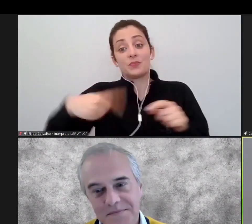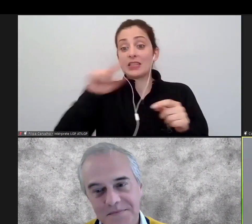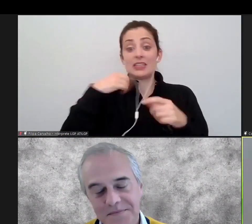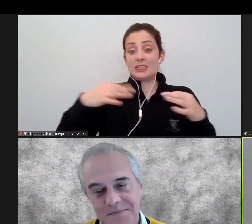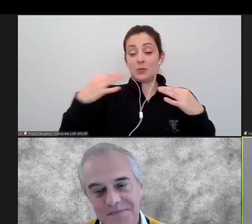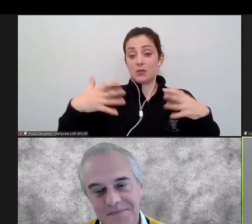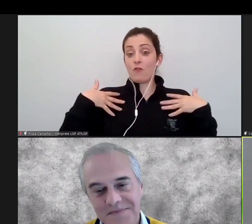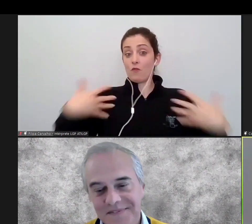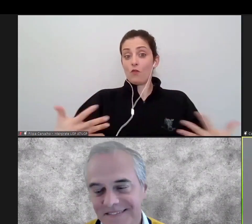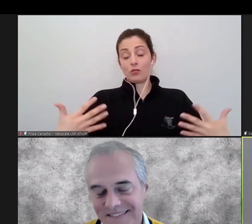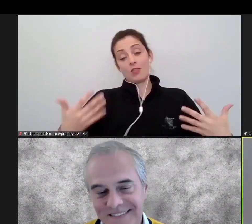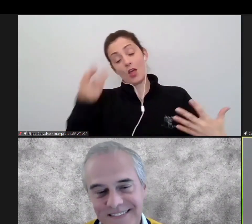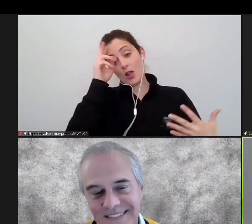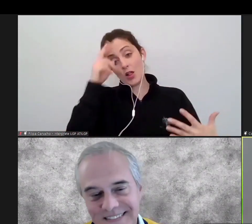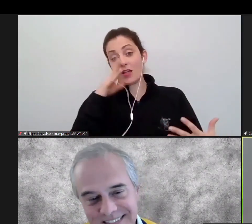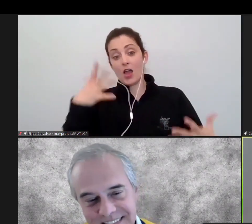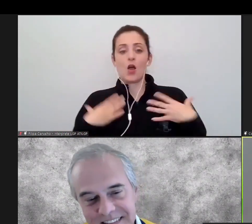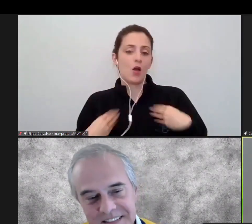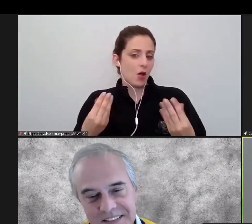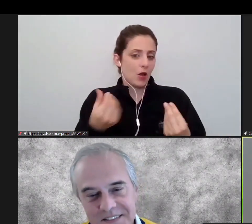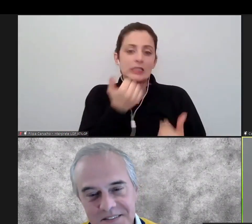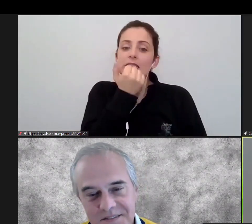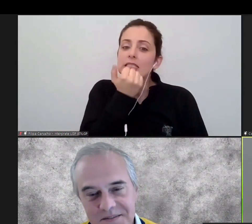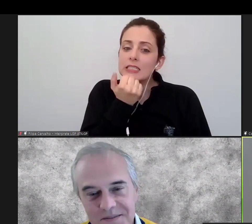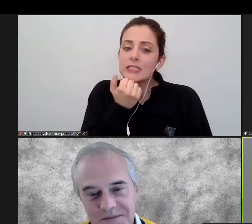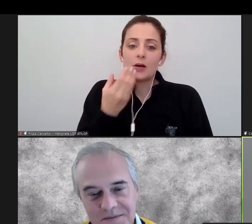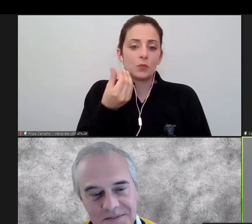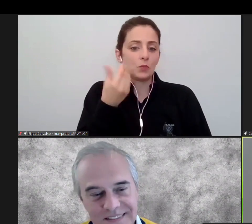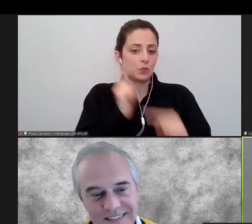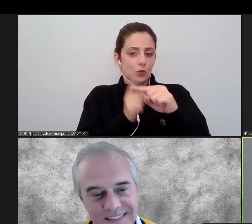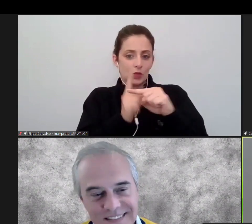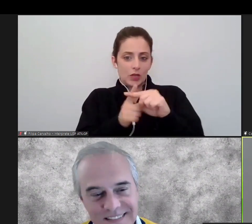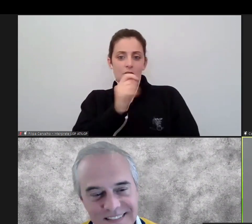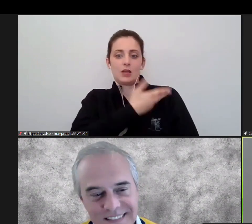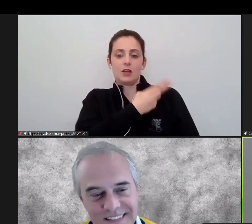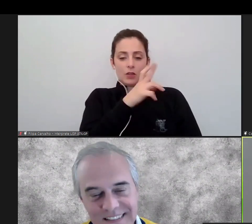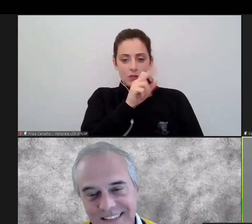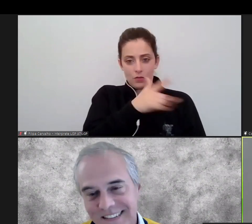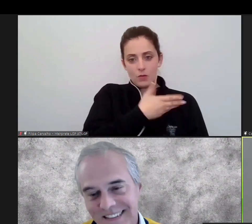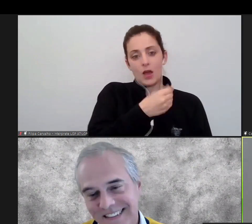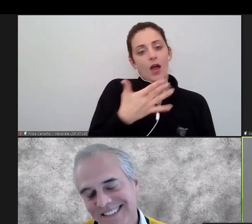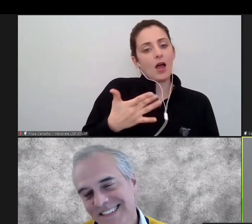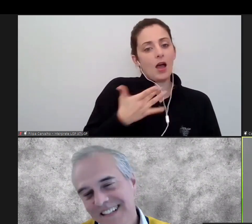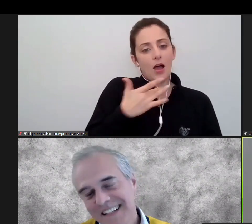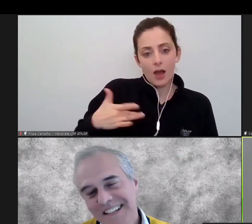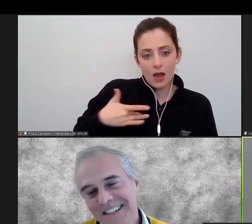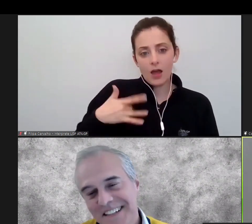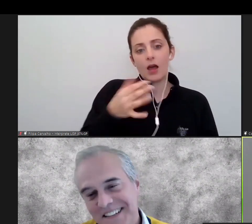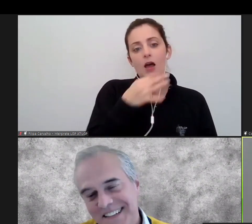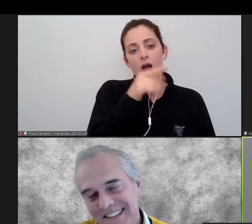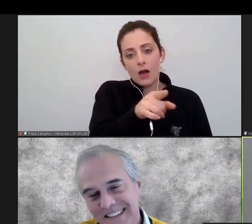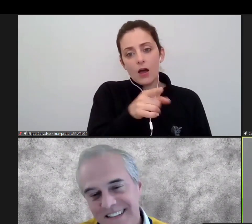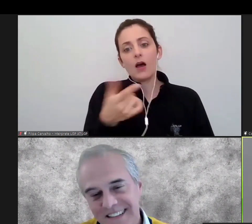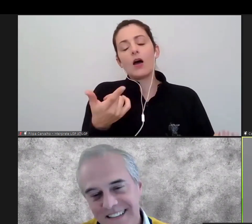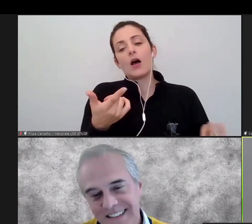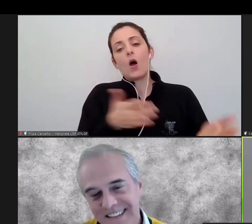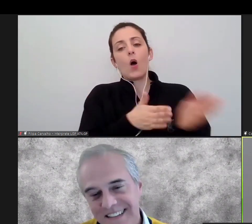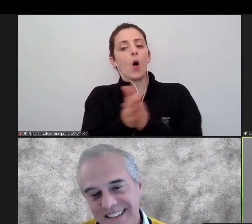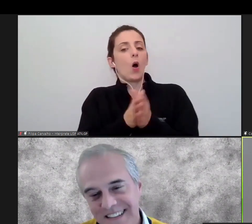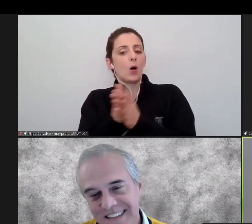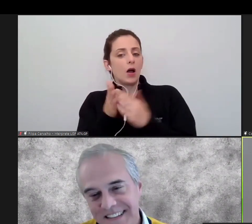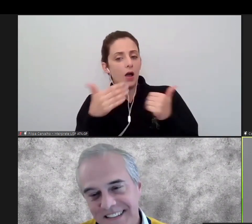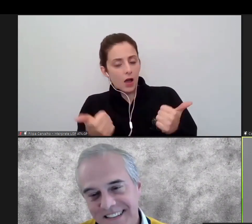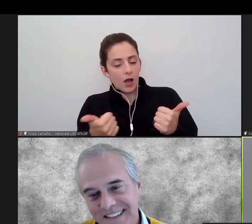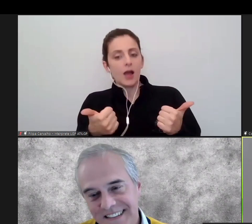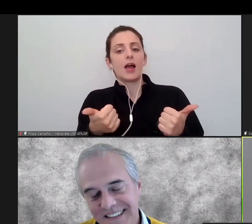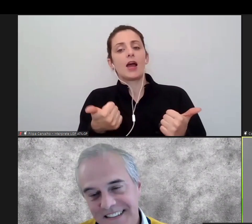foi um prazer, esta conversa foi muito boa, e Eduardo, adorei as suas intervenções, foi mesmo uma oportunidade e um prazer fazer parte